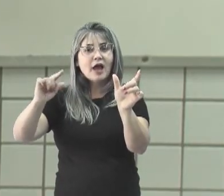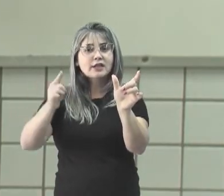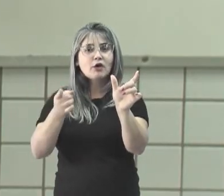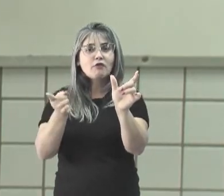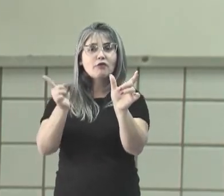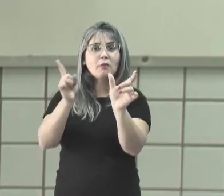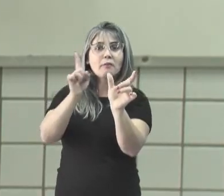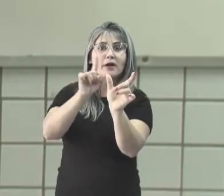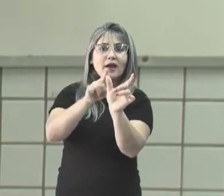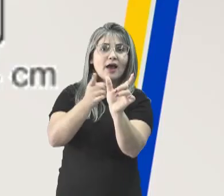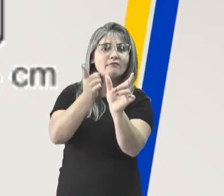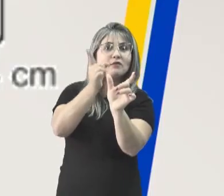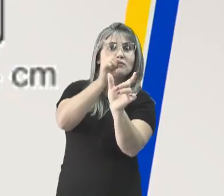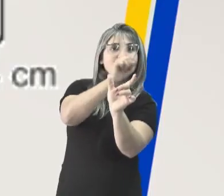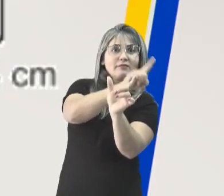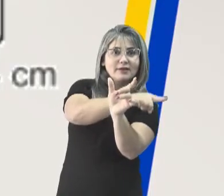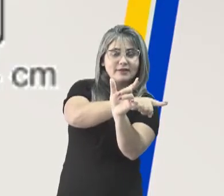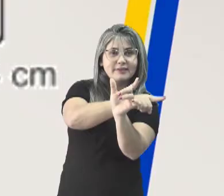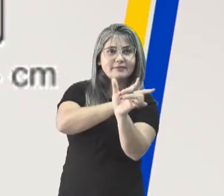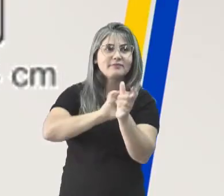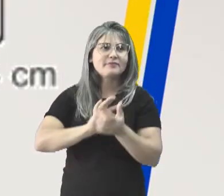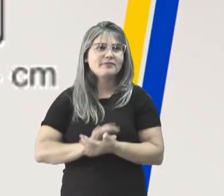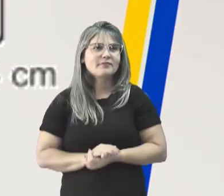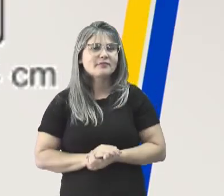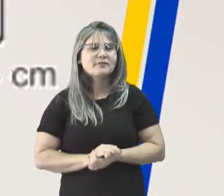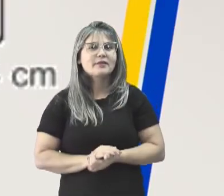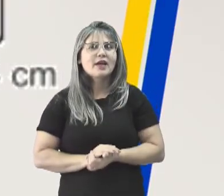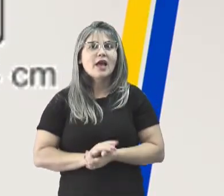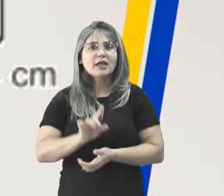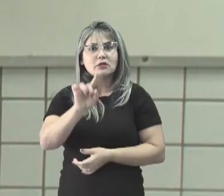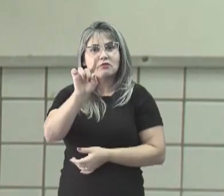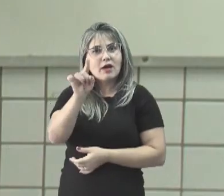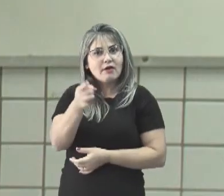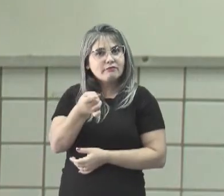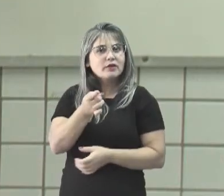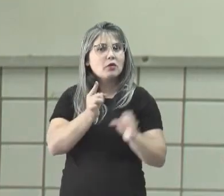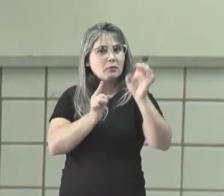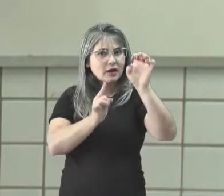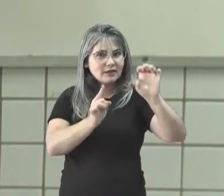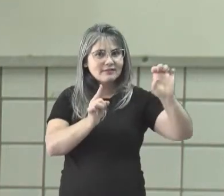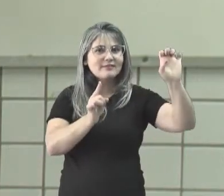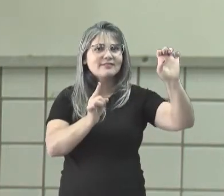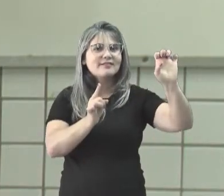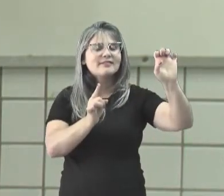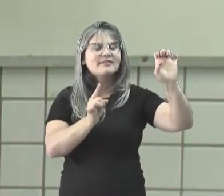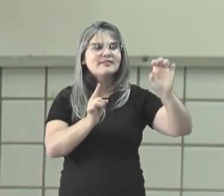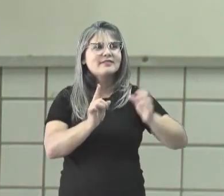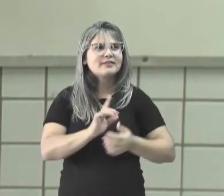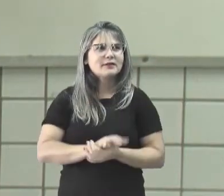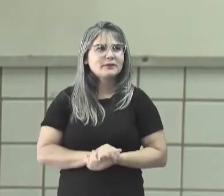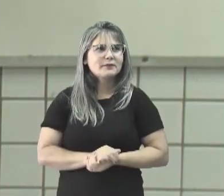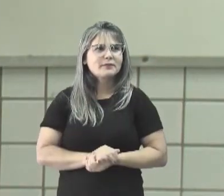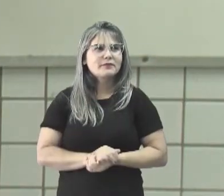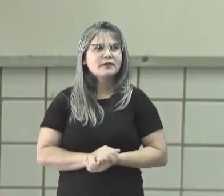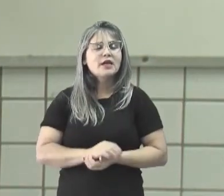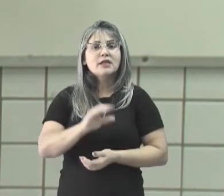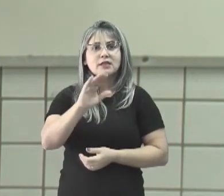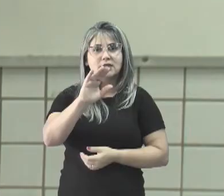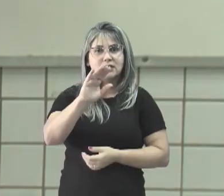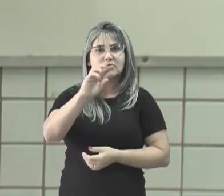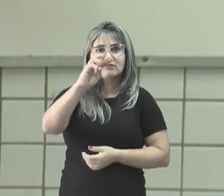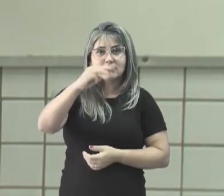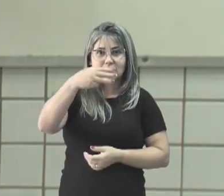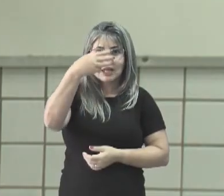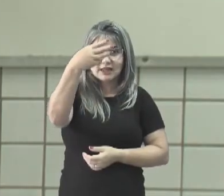a esquerda. E como é metro cúbico, então o expoente é 3. Se o expoente é